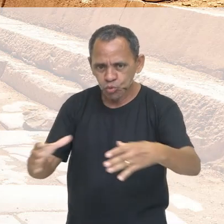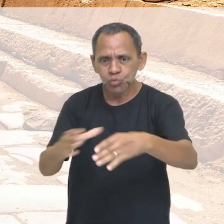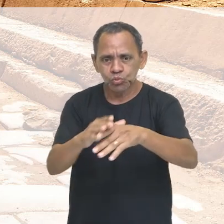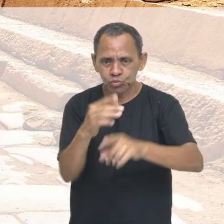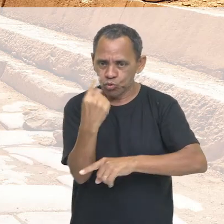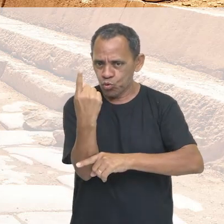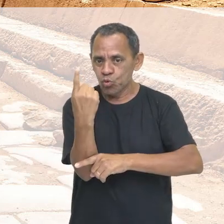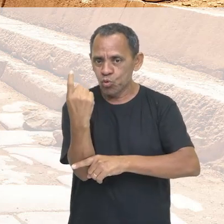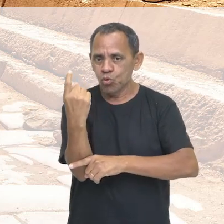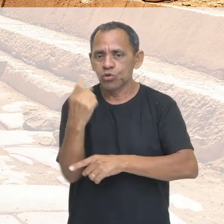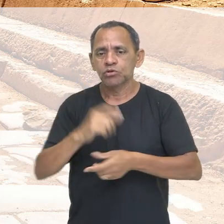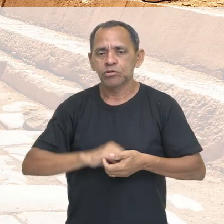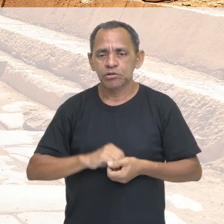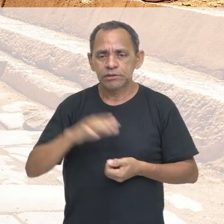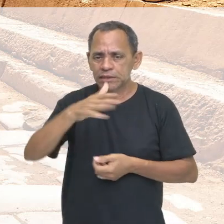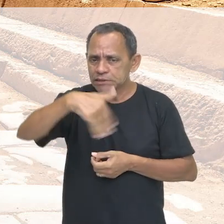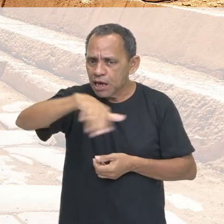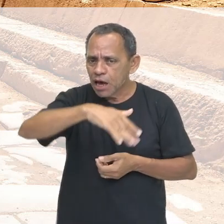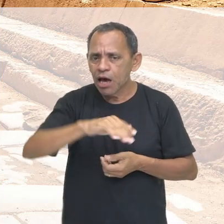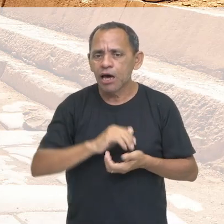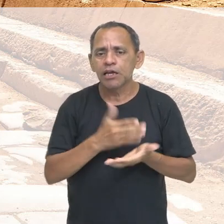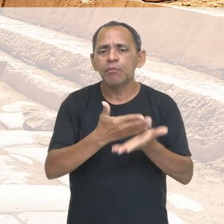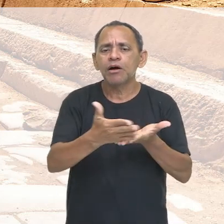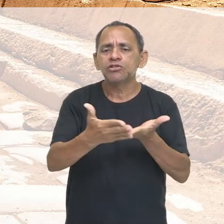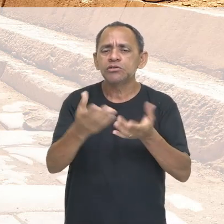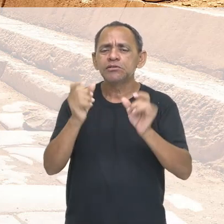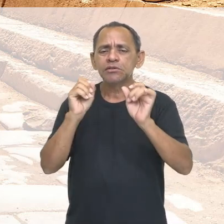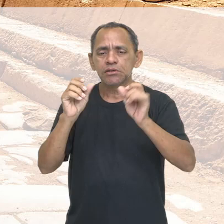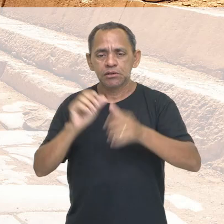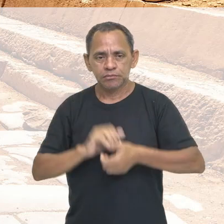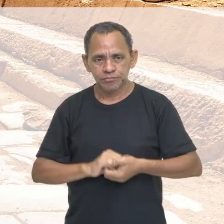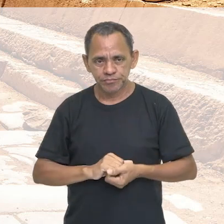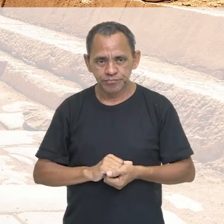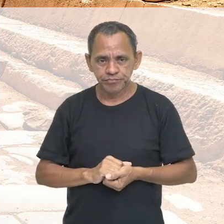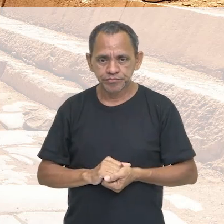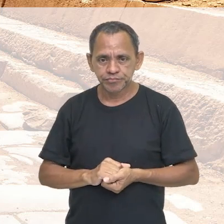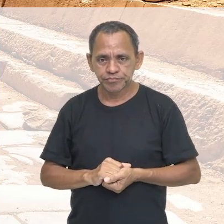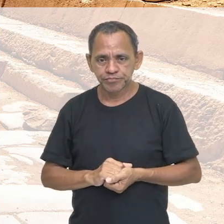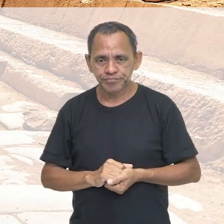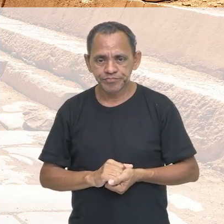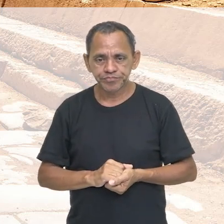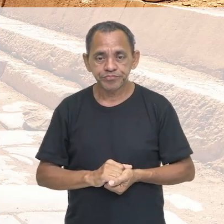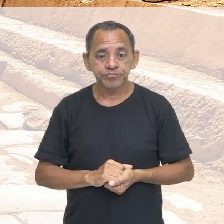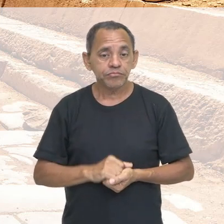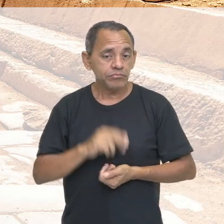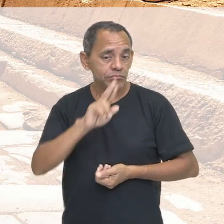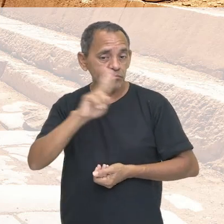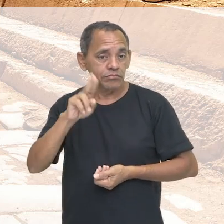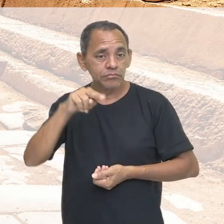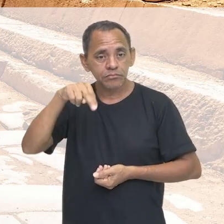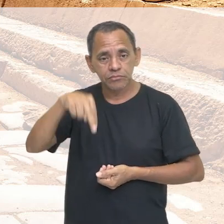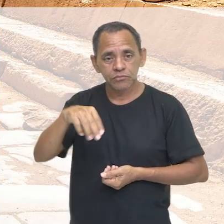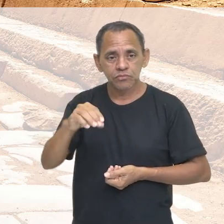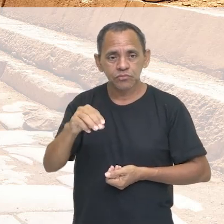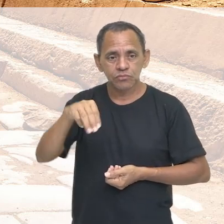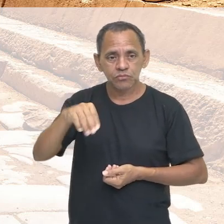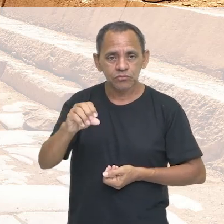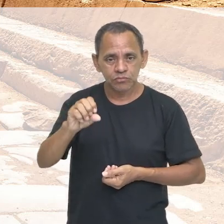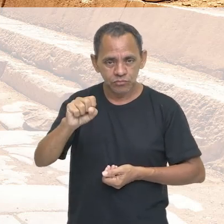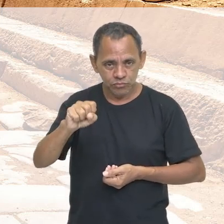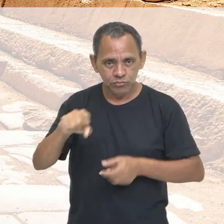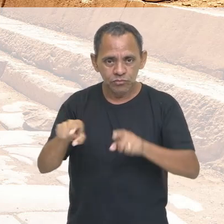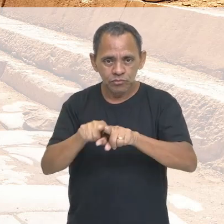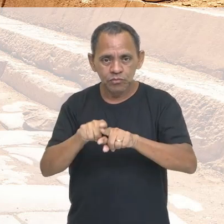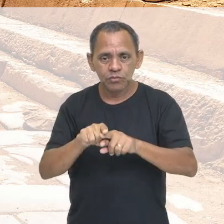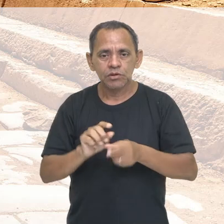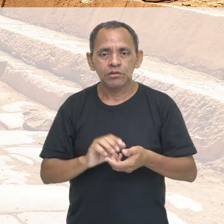organização desse território a partir daquilo, né, que foi chamado de nomos. Tá? Logo, logo a